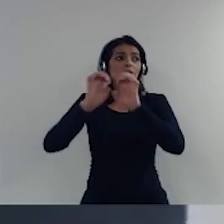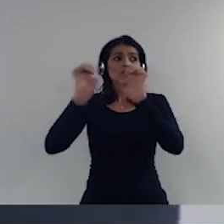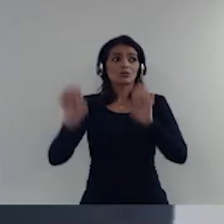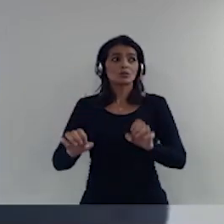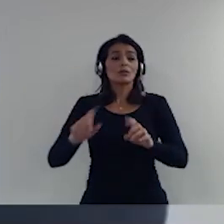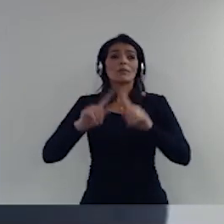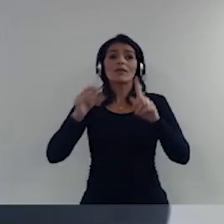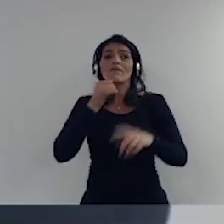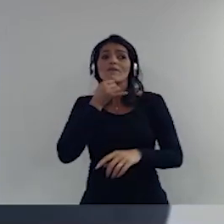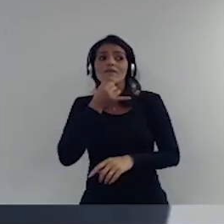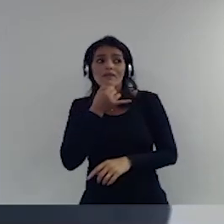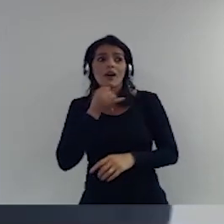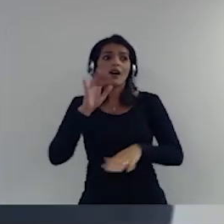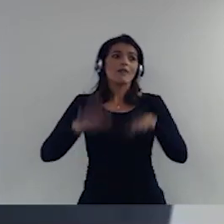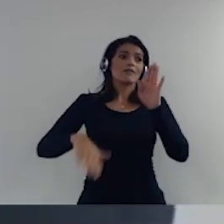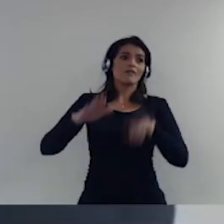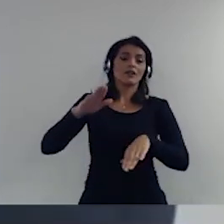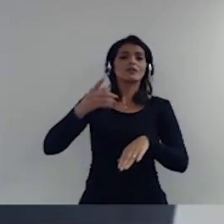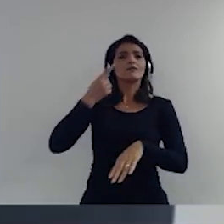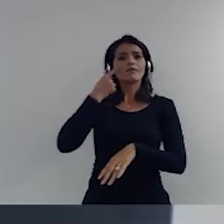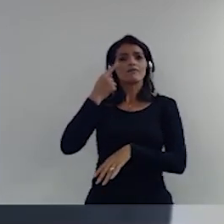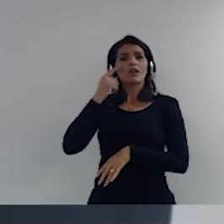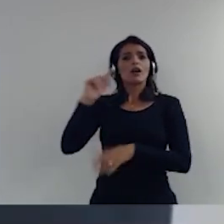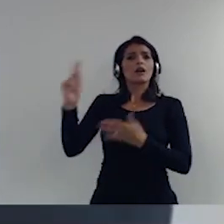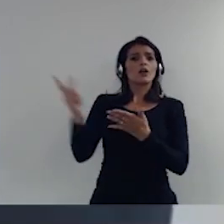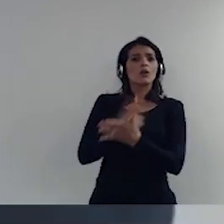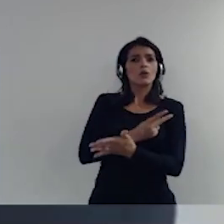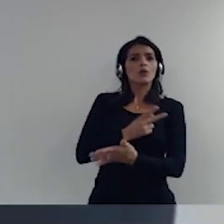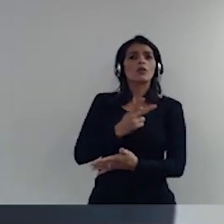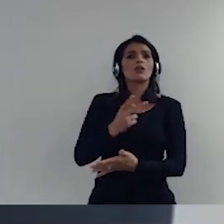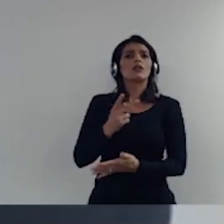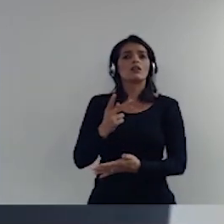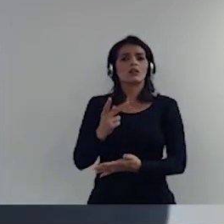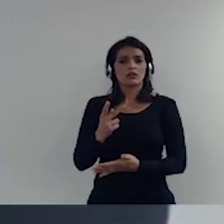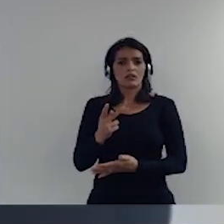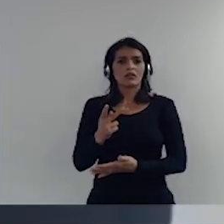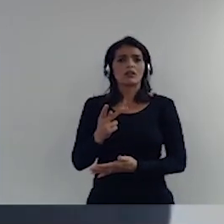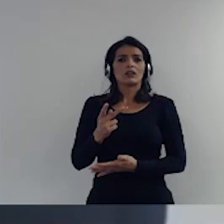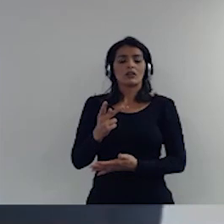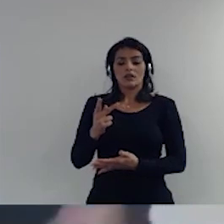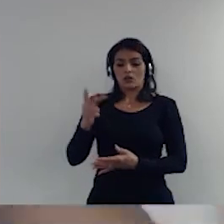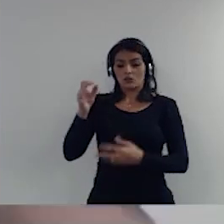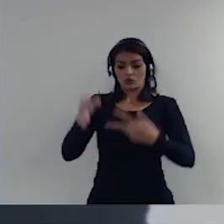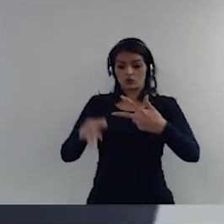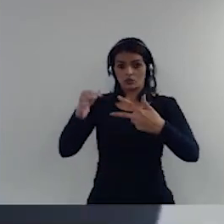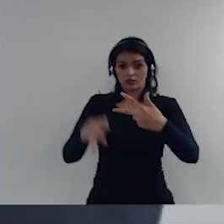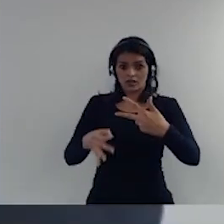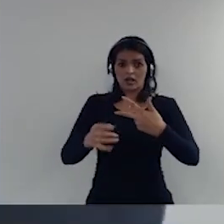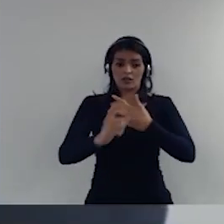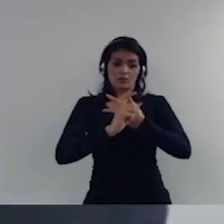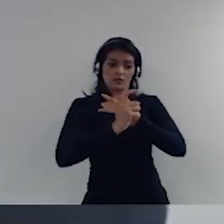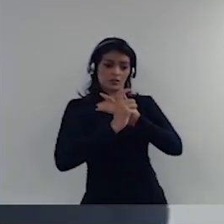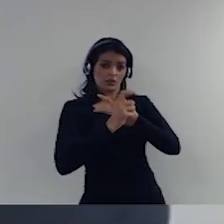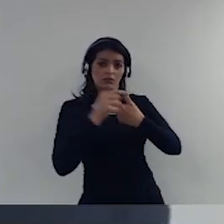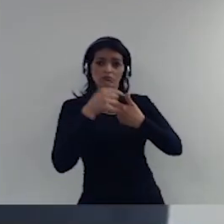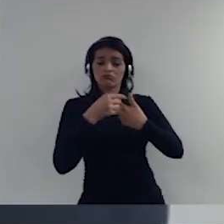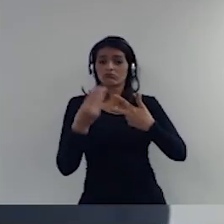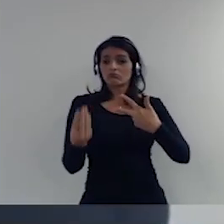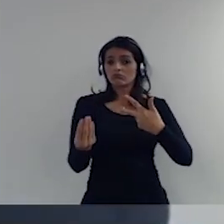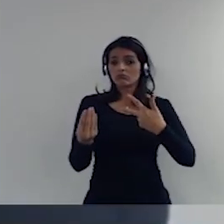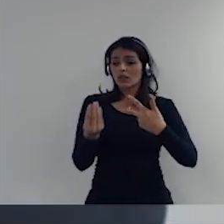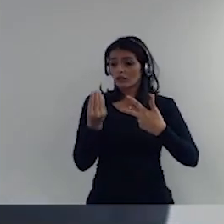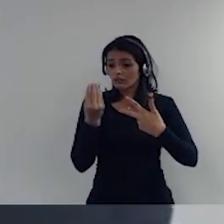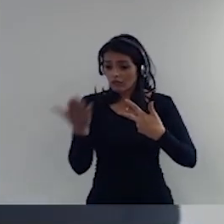infelizmente, muitas vezes, a gente também vê, em alguns casos, o Poder Judiciário, o Executivo, não dando